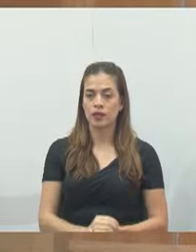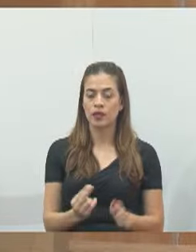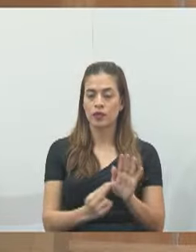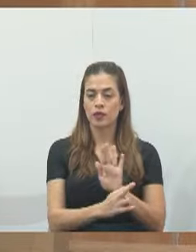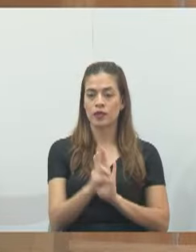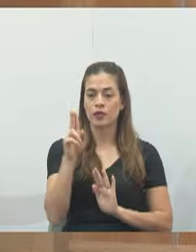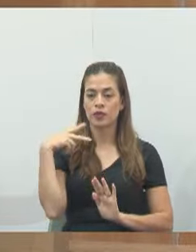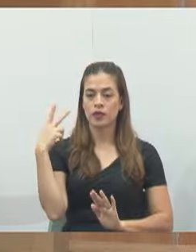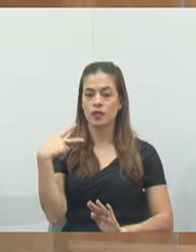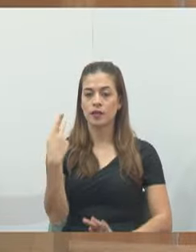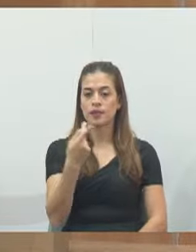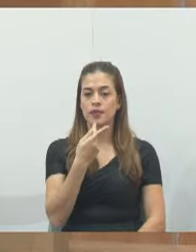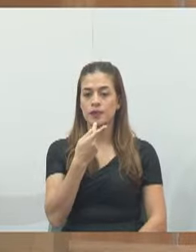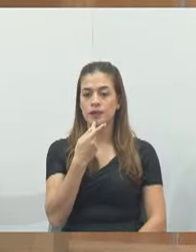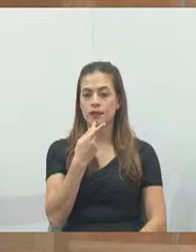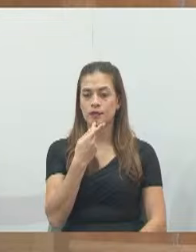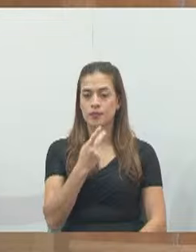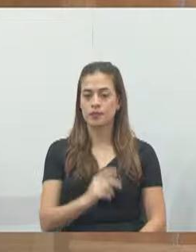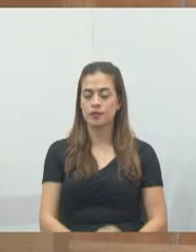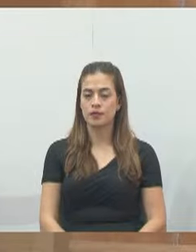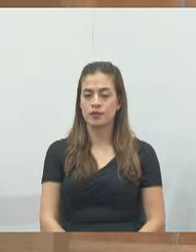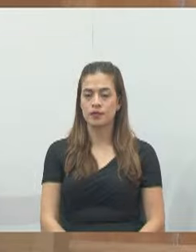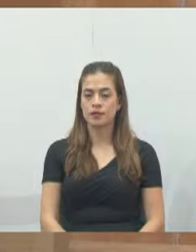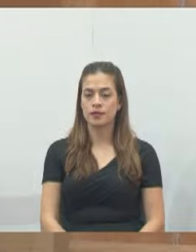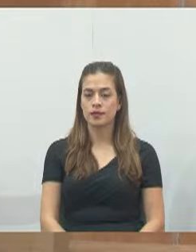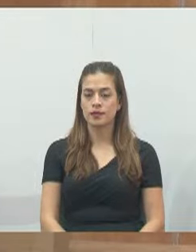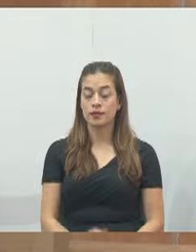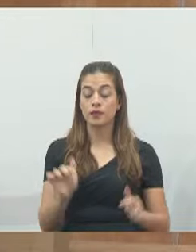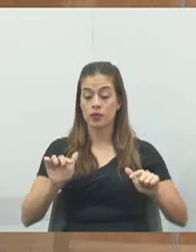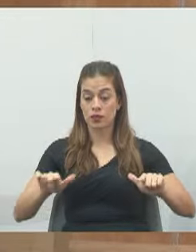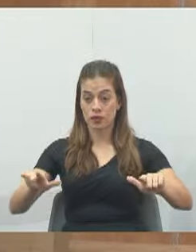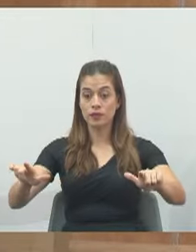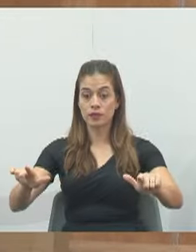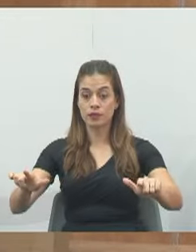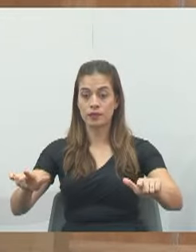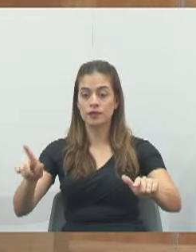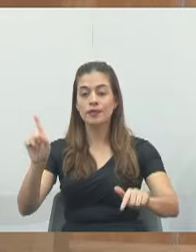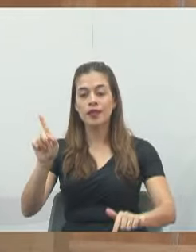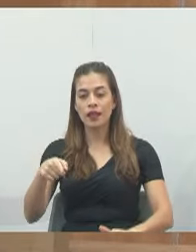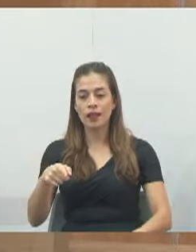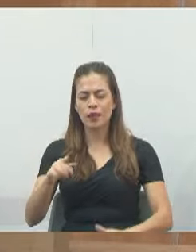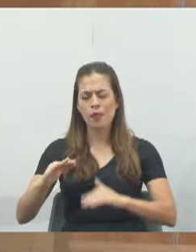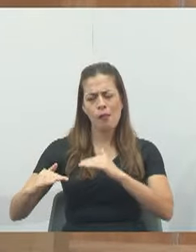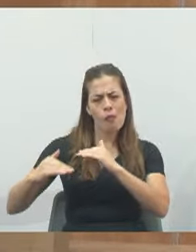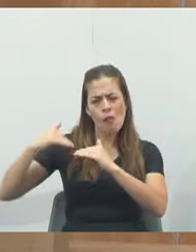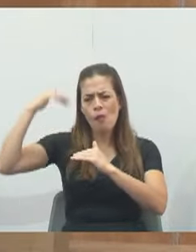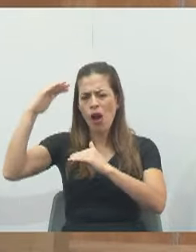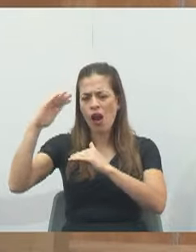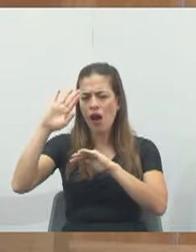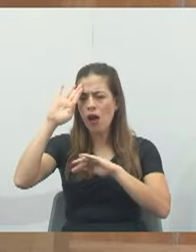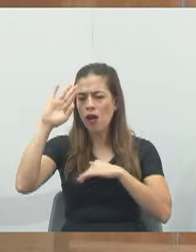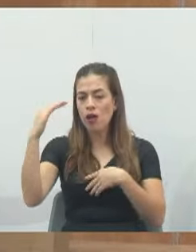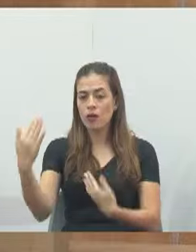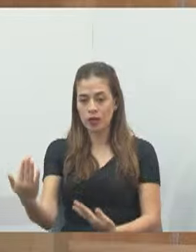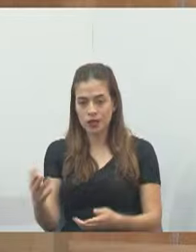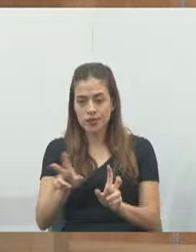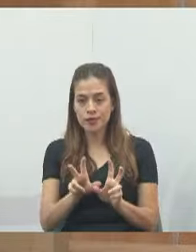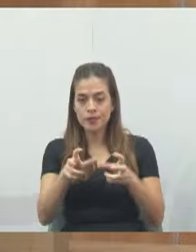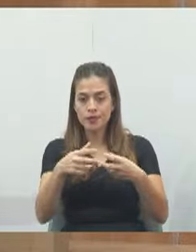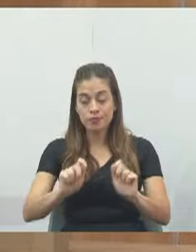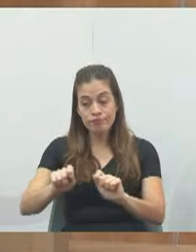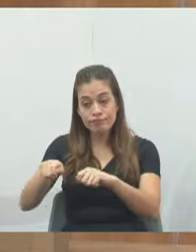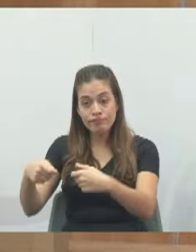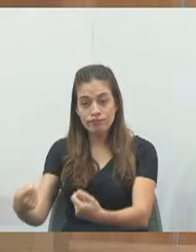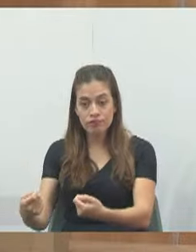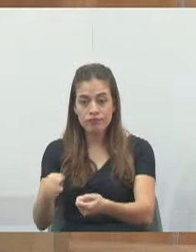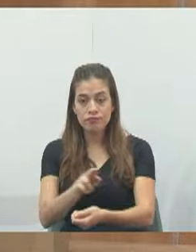autoria aqui do nosso vereador dessa casa, Hernani Barreto. Este título, senhoras e senhores, ele é a mais alta honraria que a Câmara Municipal concede